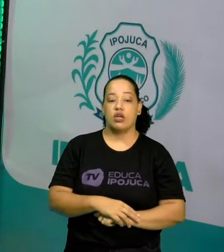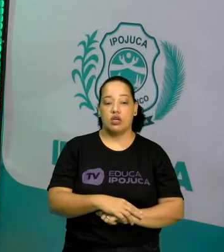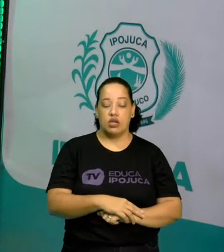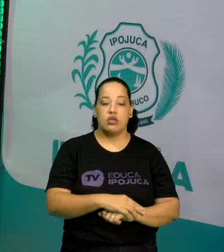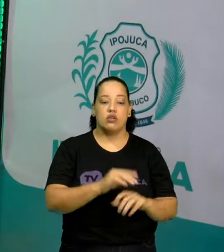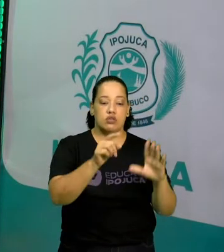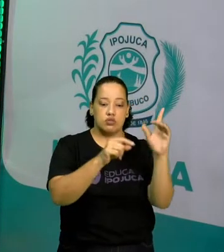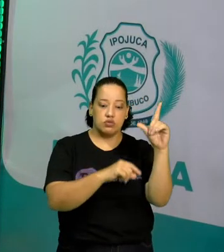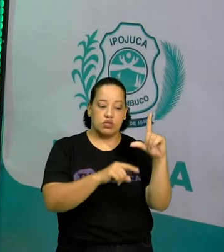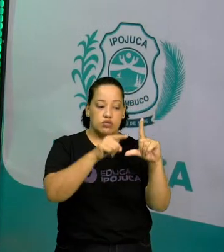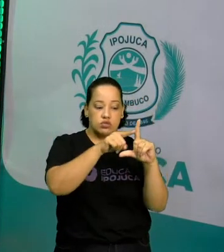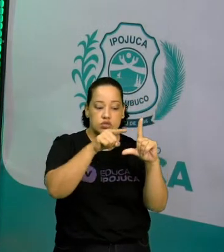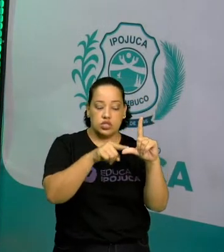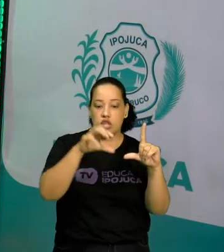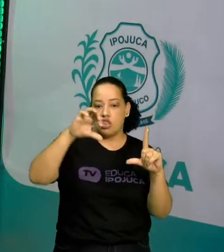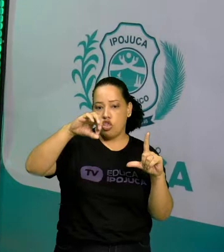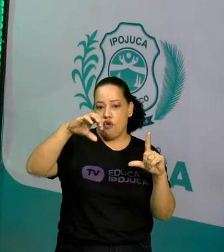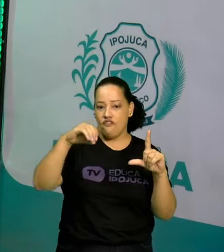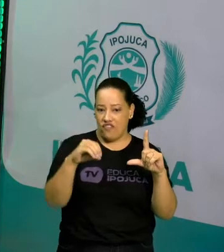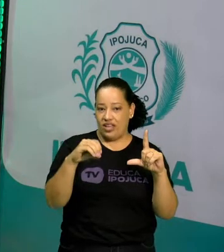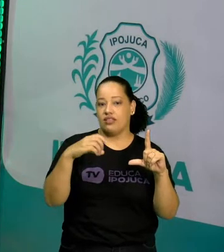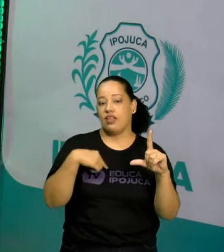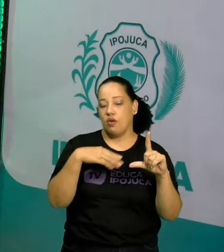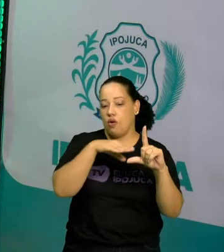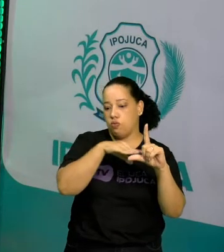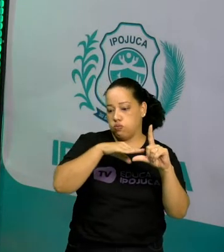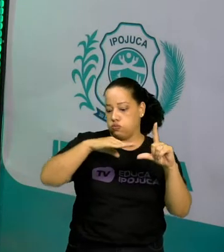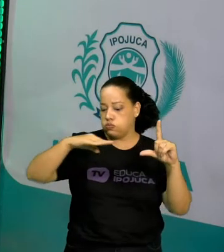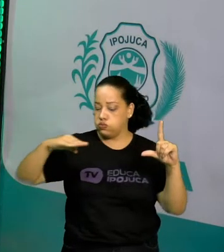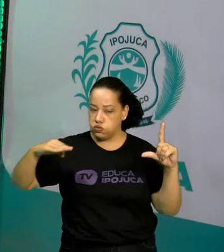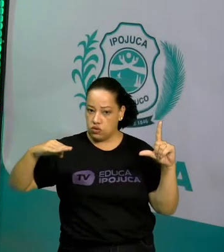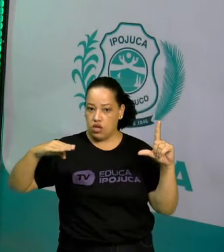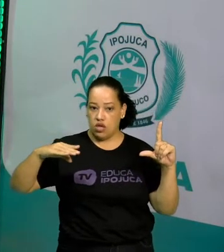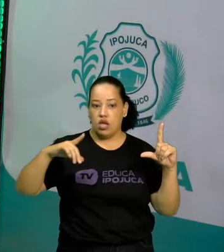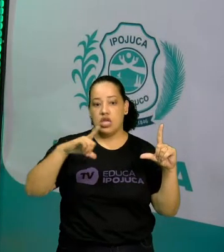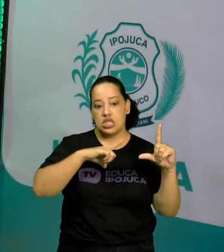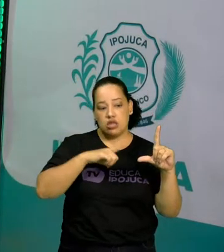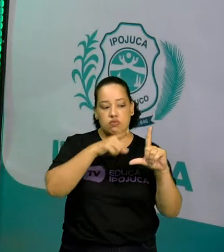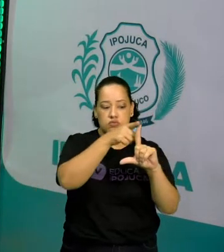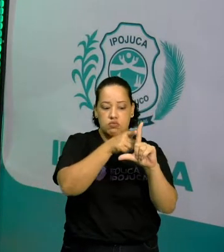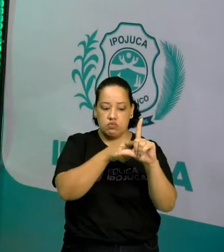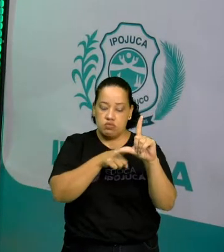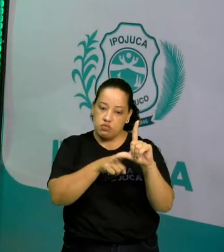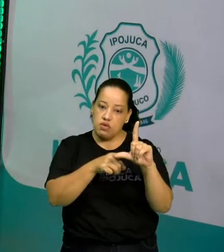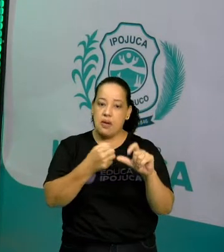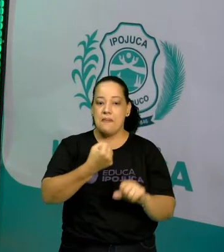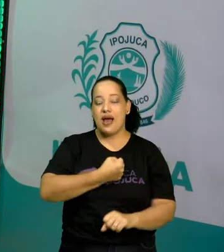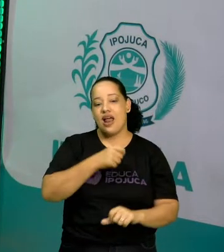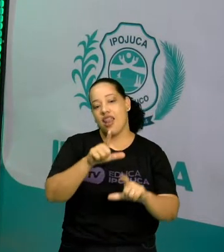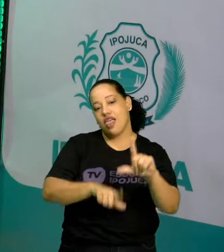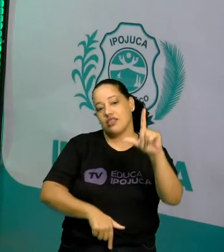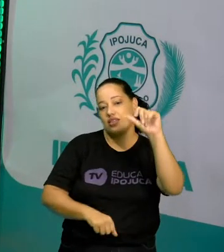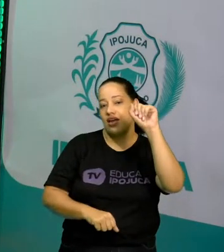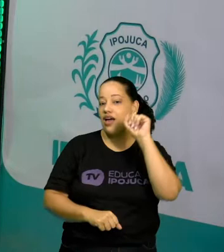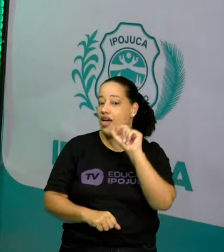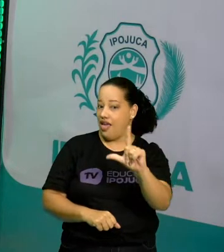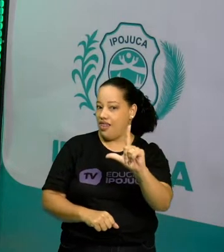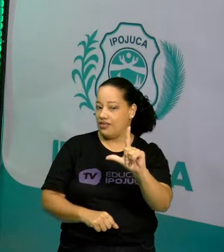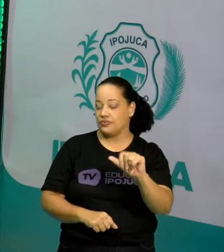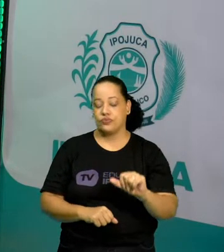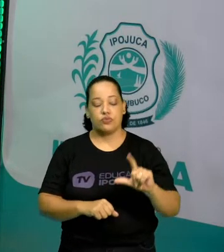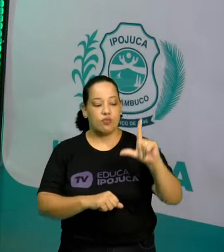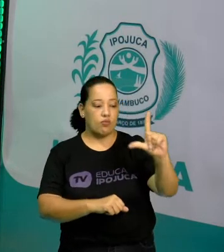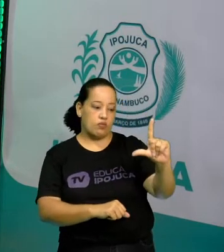de 90 graus é chamado de ângulo reto. Ele tem abertura no formato de um L. Se